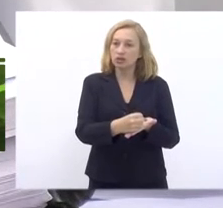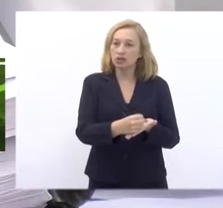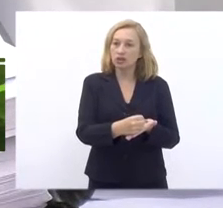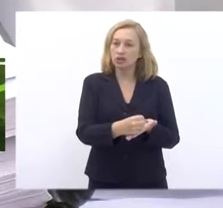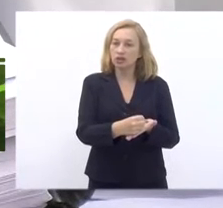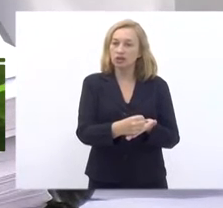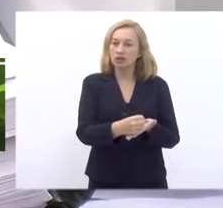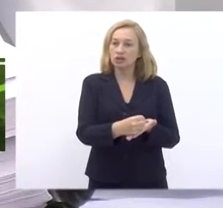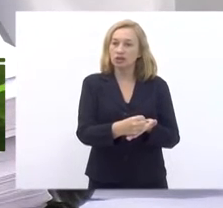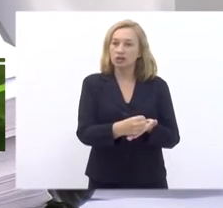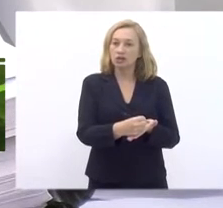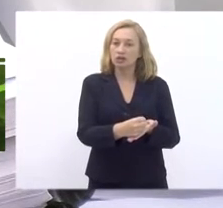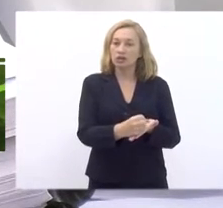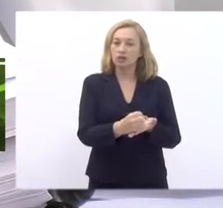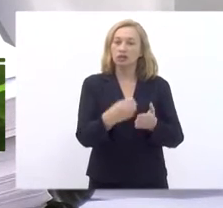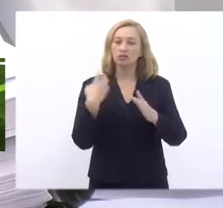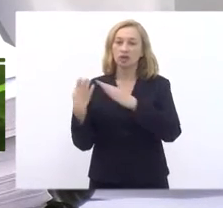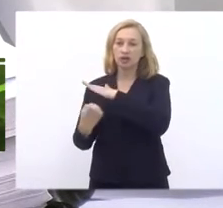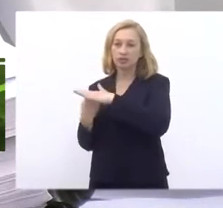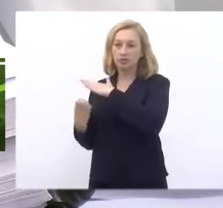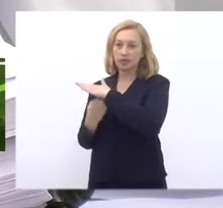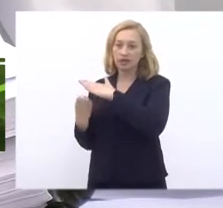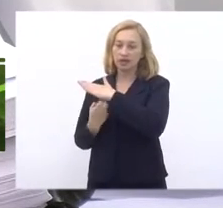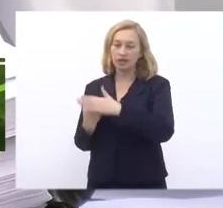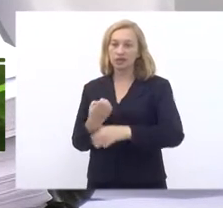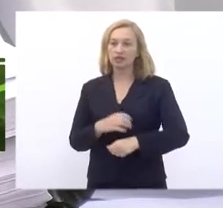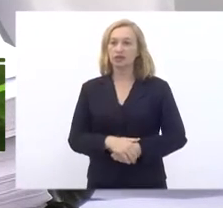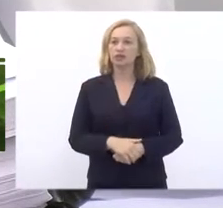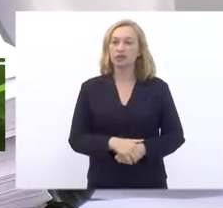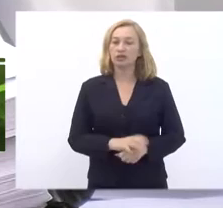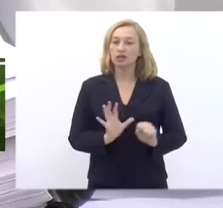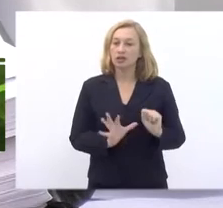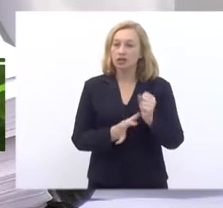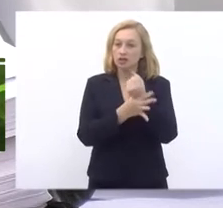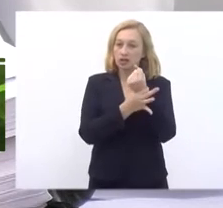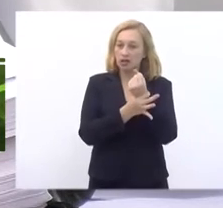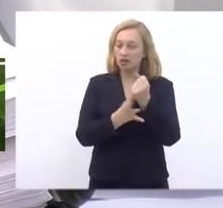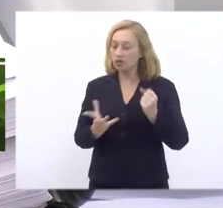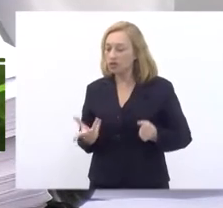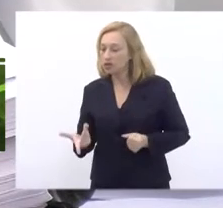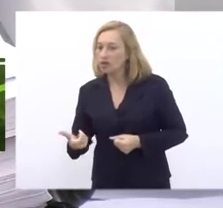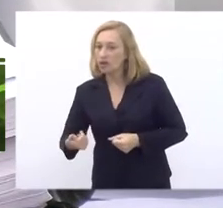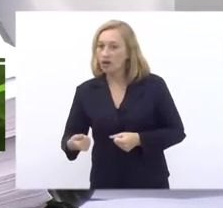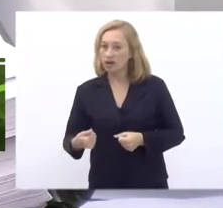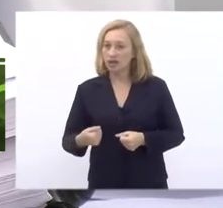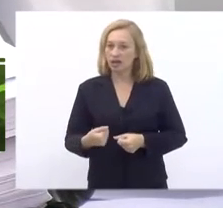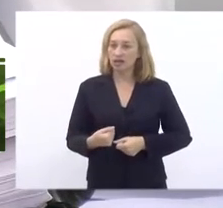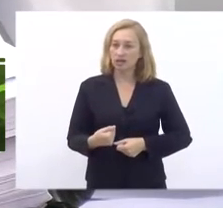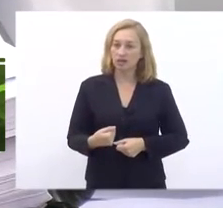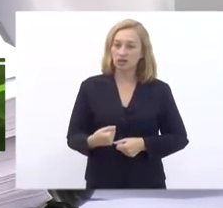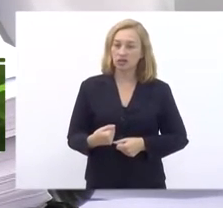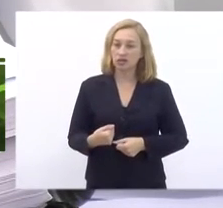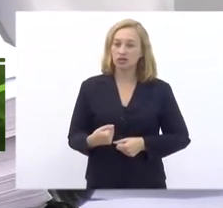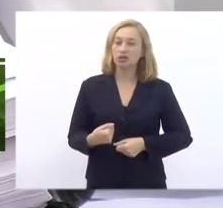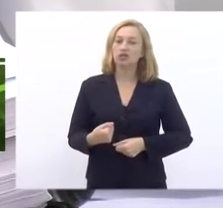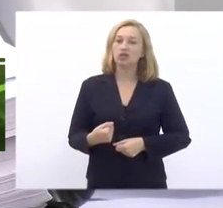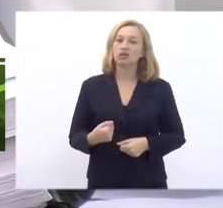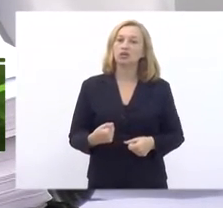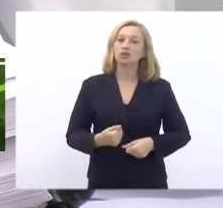ser prestados pela concessionária, de forma a assegurar sua boa qualidade,